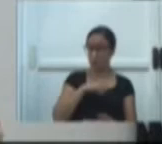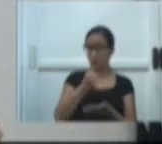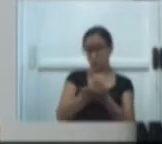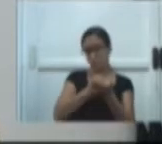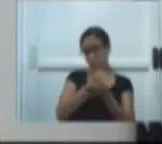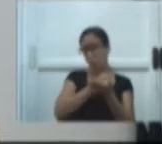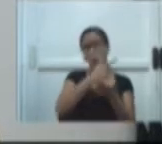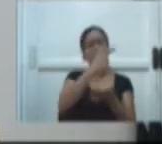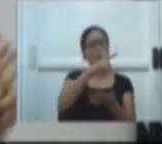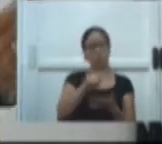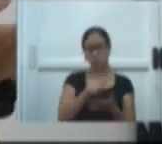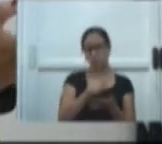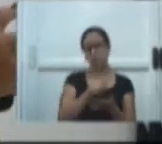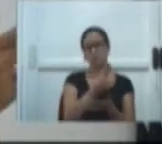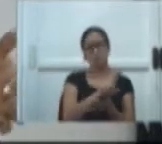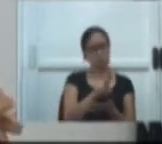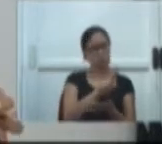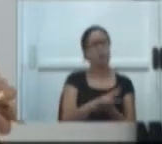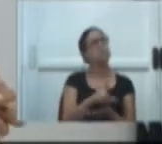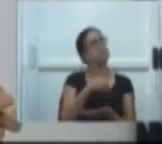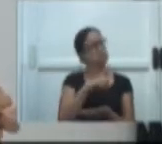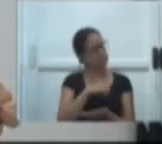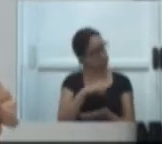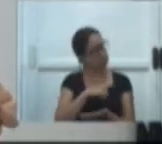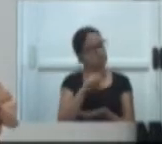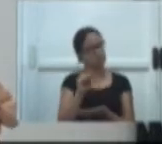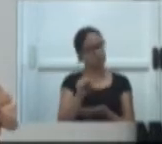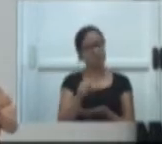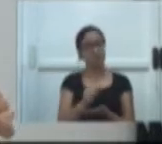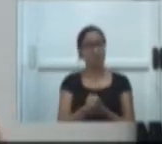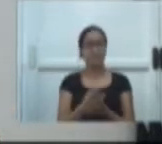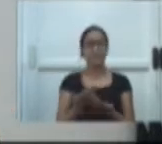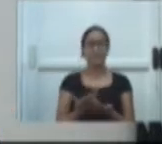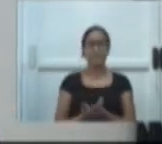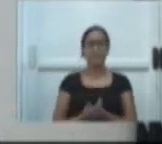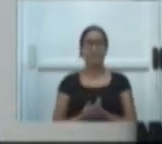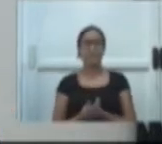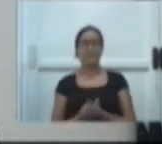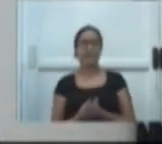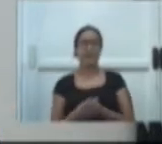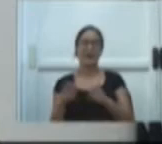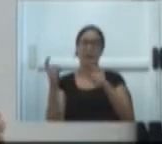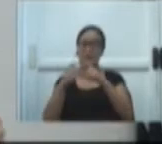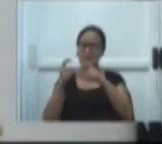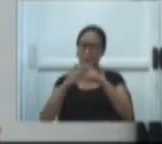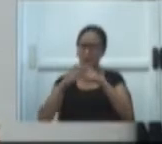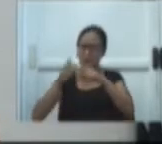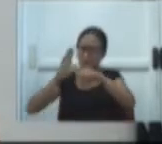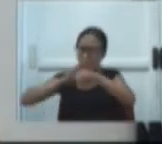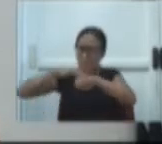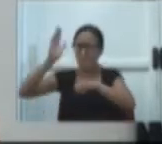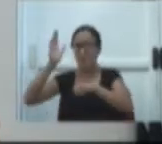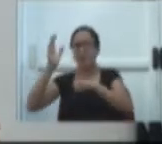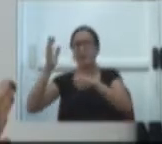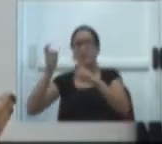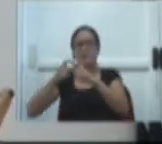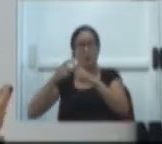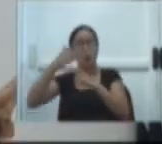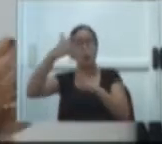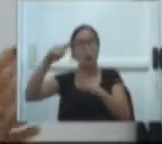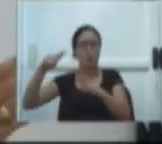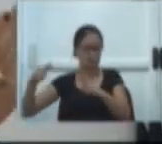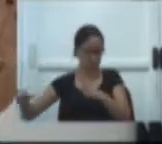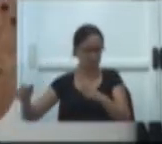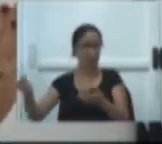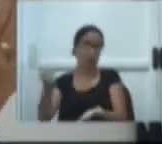tratação. Quanto à pessoa, e aqui eu tenho os médicos que podem me ajudar, a secretaria baixou uma